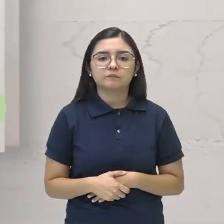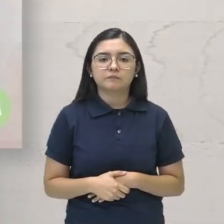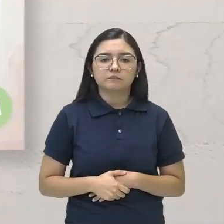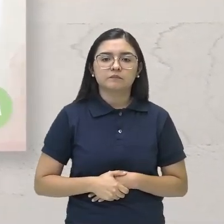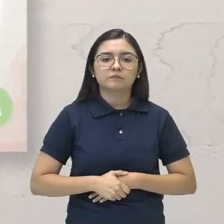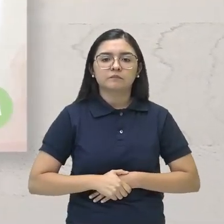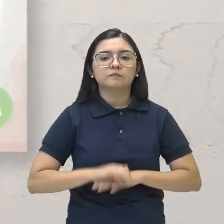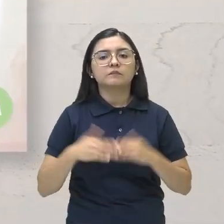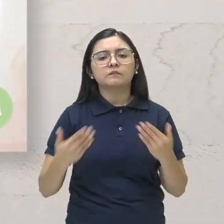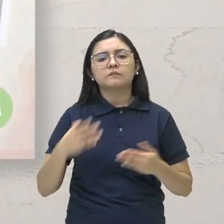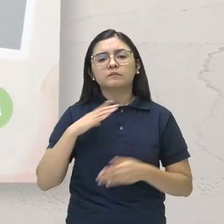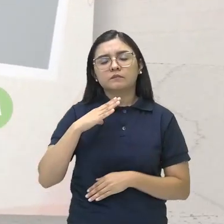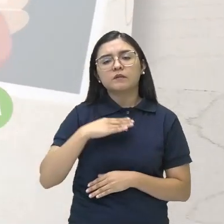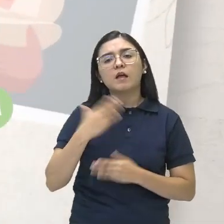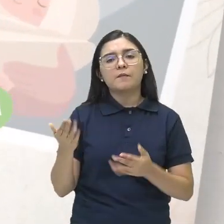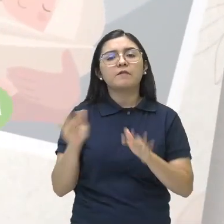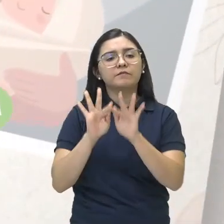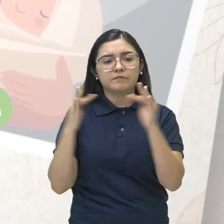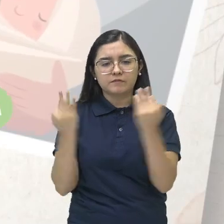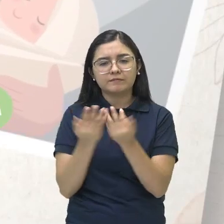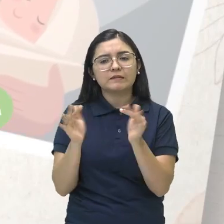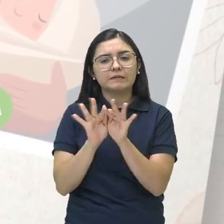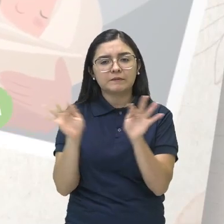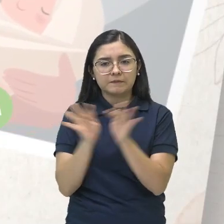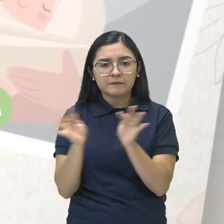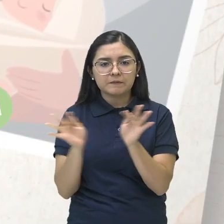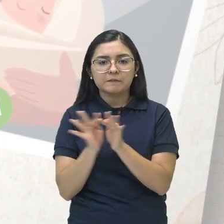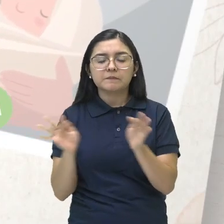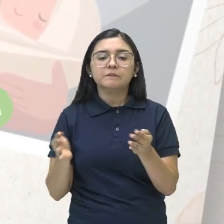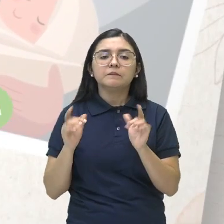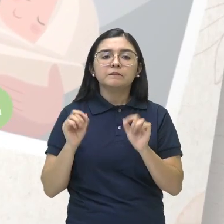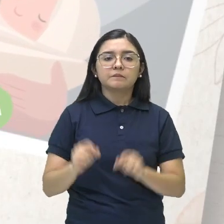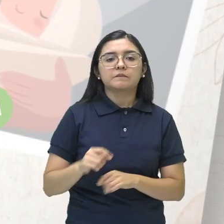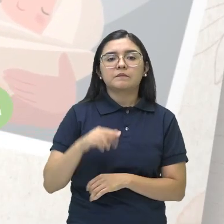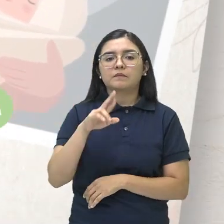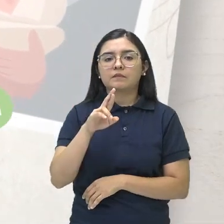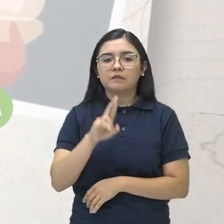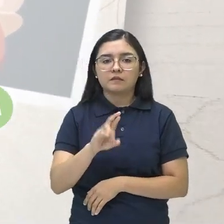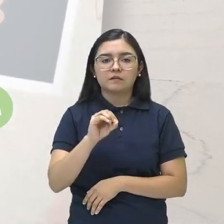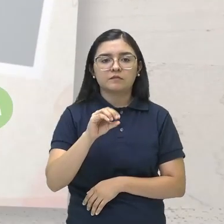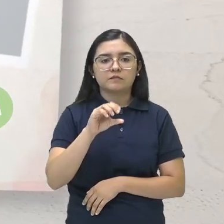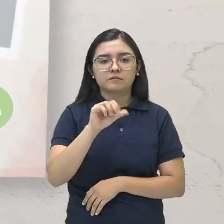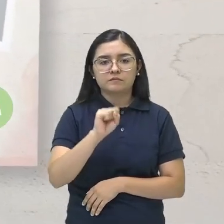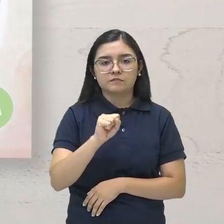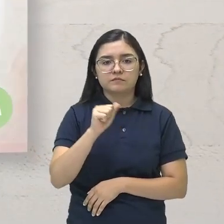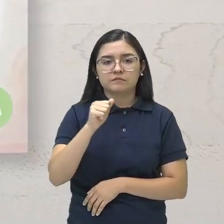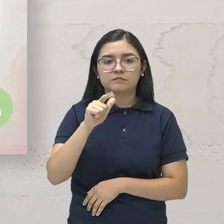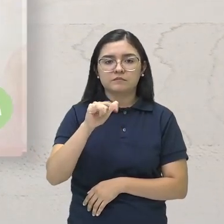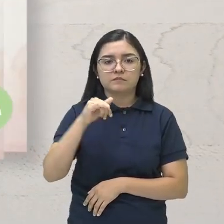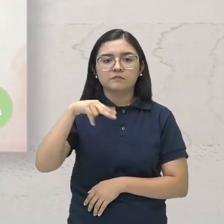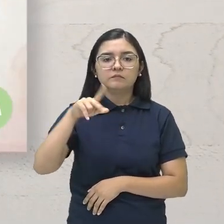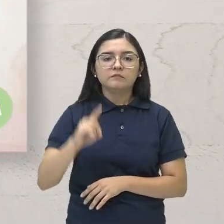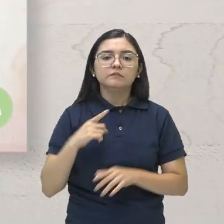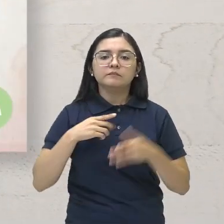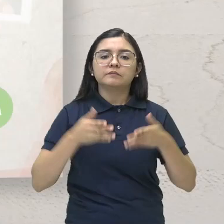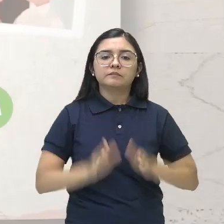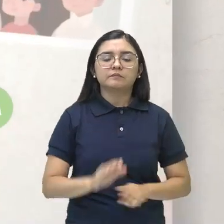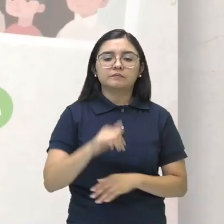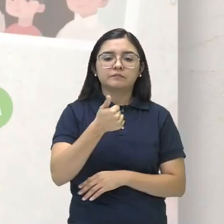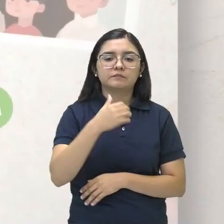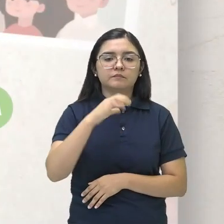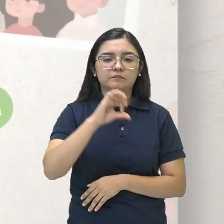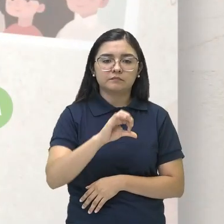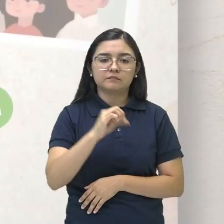Vinda de uma família humilde, Rosalind Franklin nasceu em 1920 em Londres.